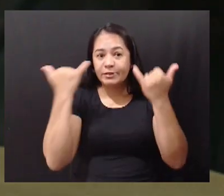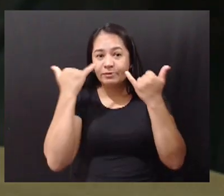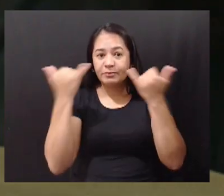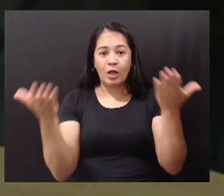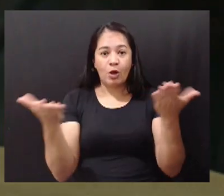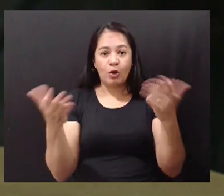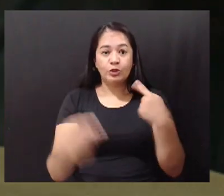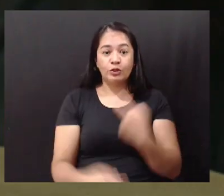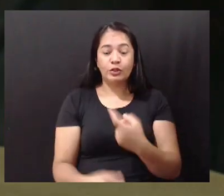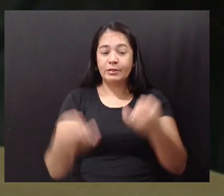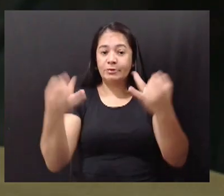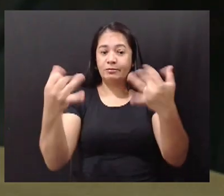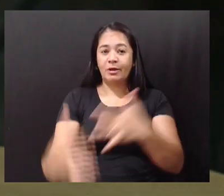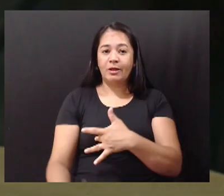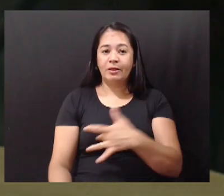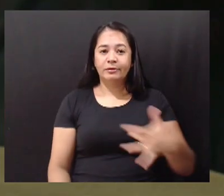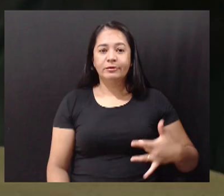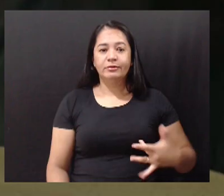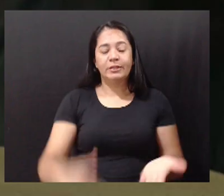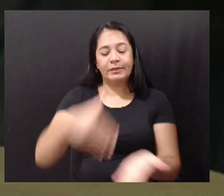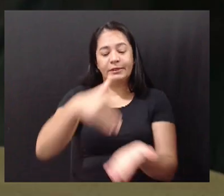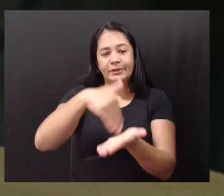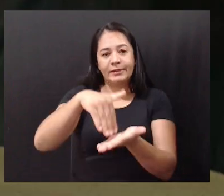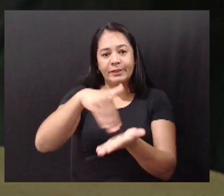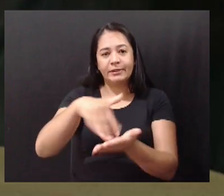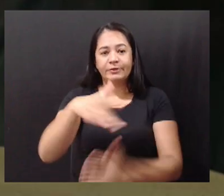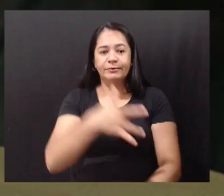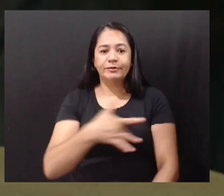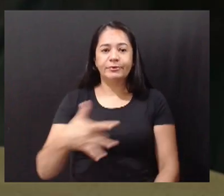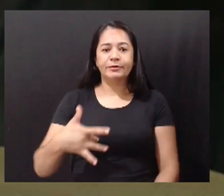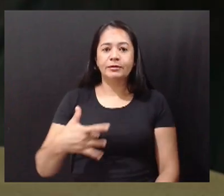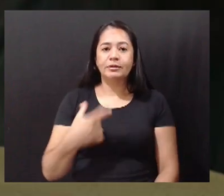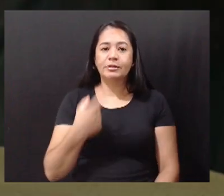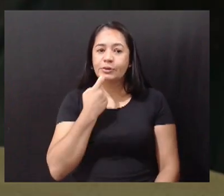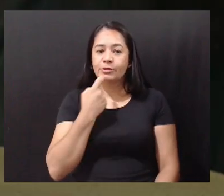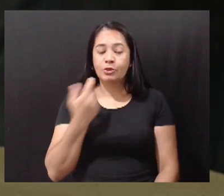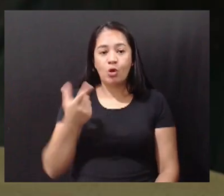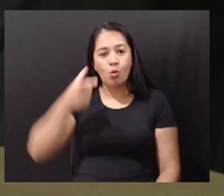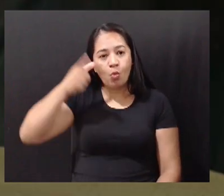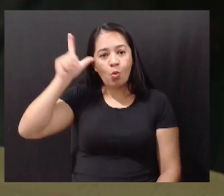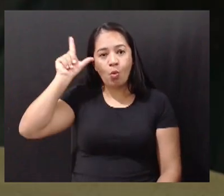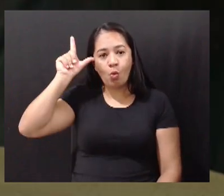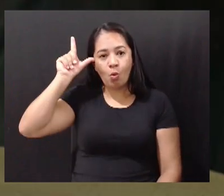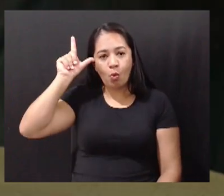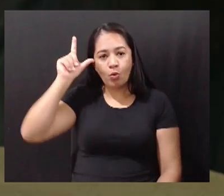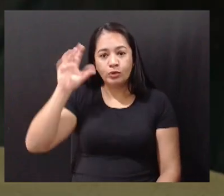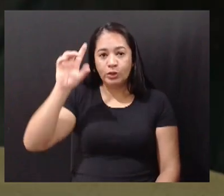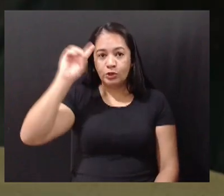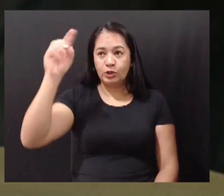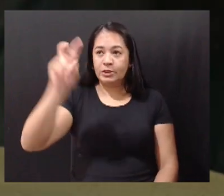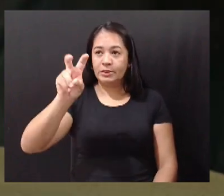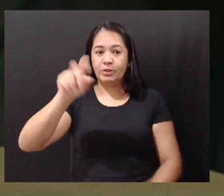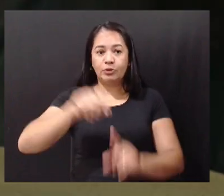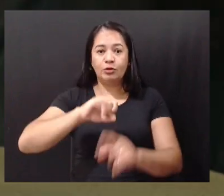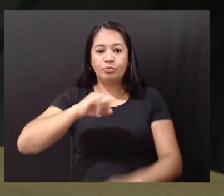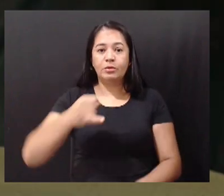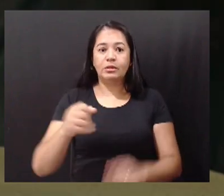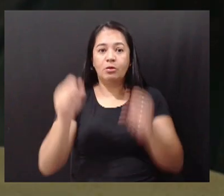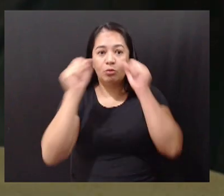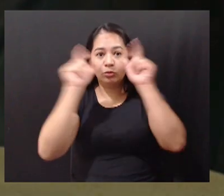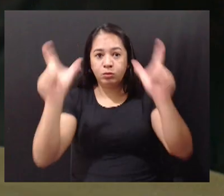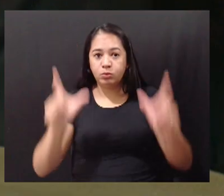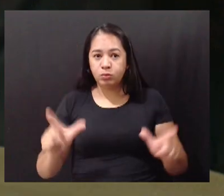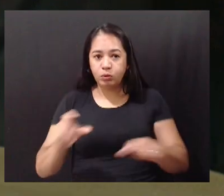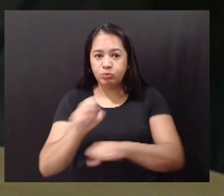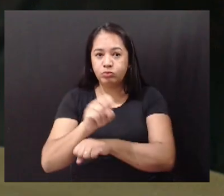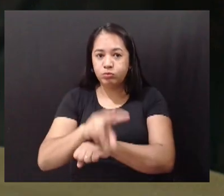saúde. A Secretaria de Saúde de Campinas divulgou ontem, segunda-feira, dia 5 de janeiro, o primeiro alerta Arboviroses